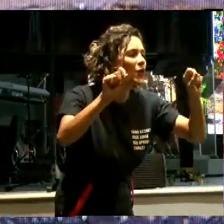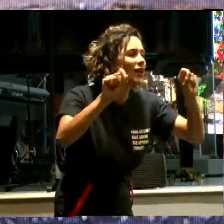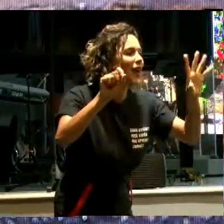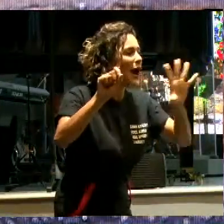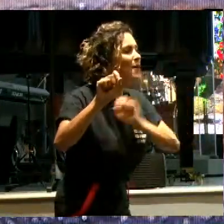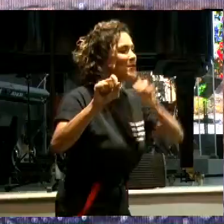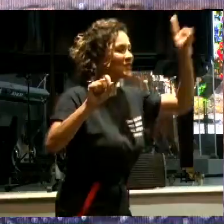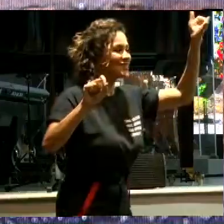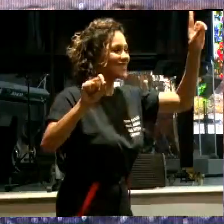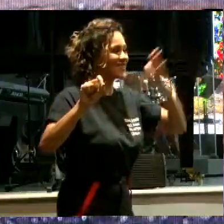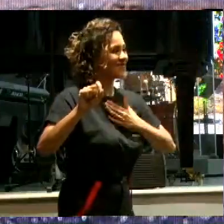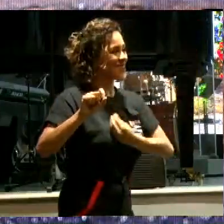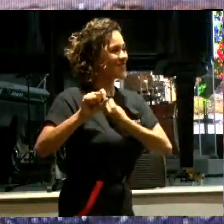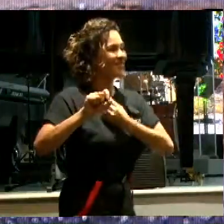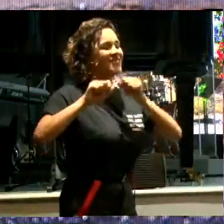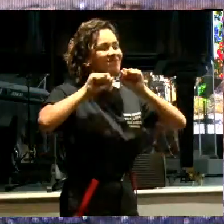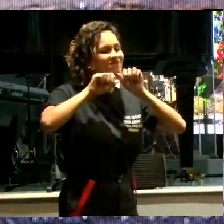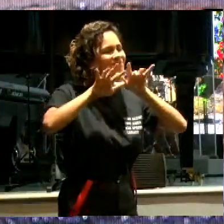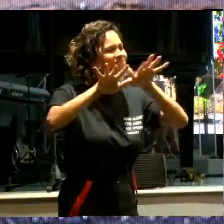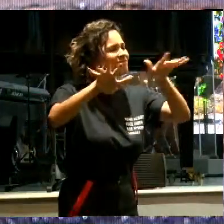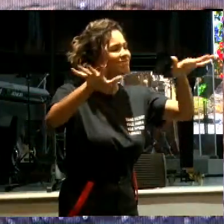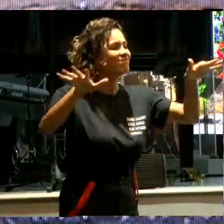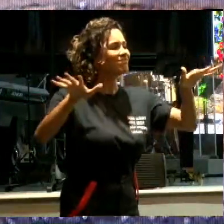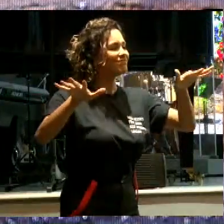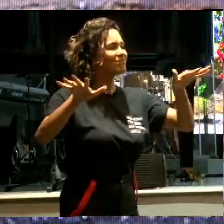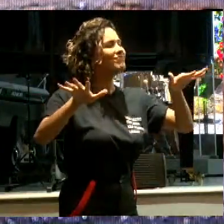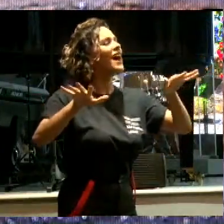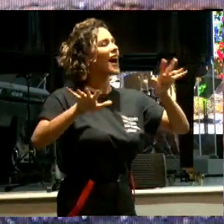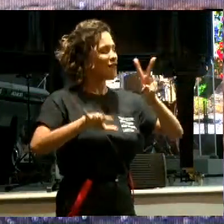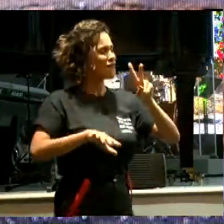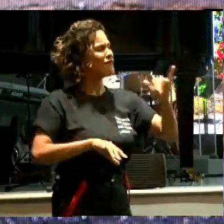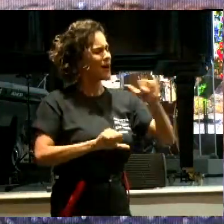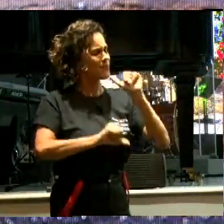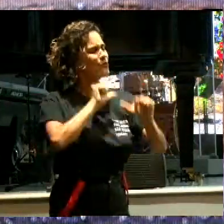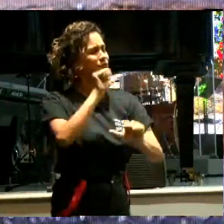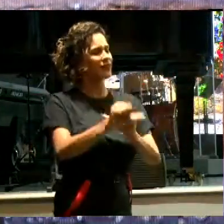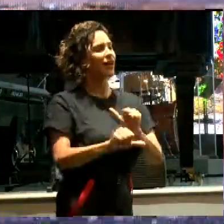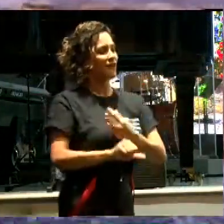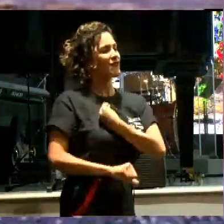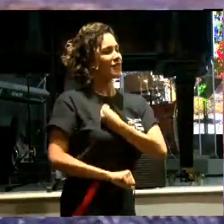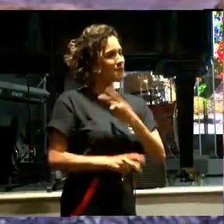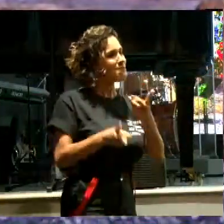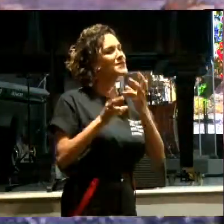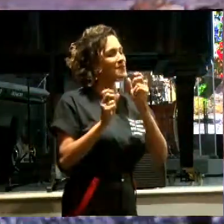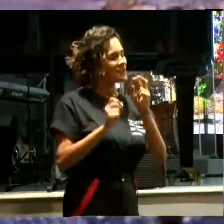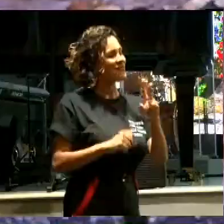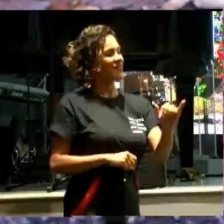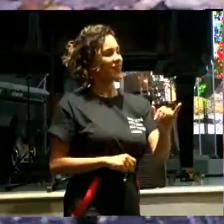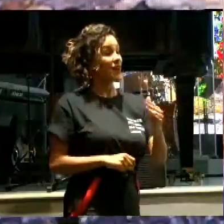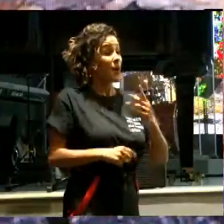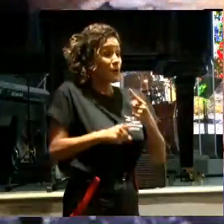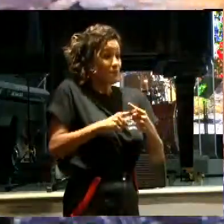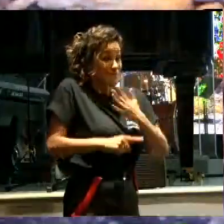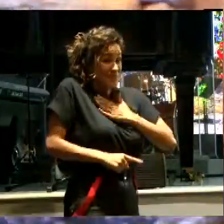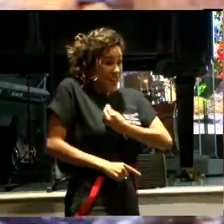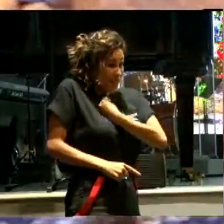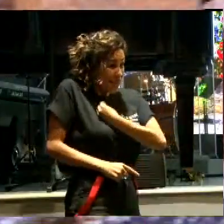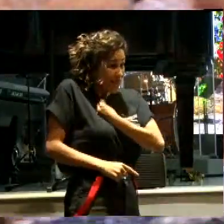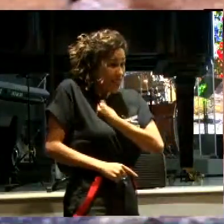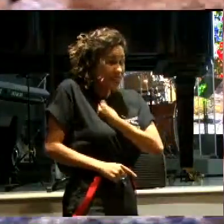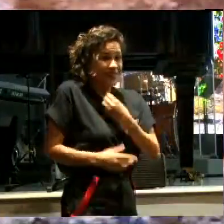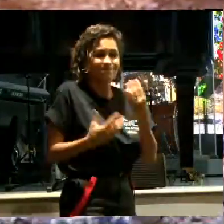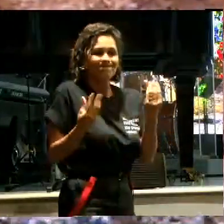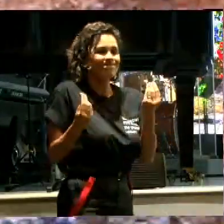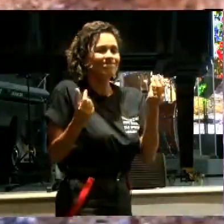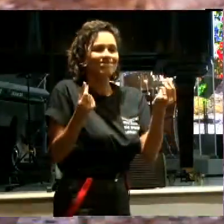quanto a tua vida vai mudar. Porque a minha, eu não tenho palavras para descrever o que Deus anda